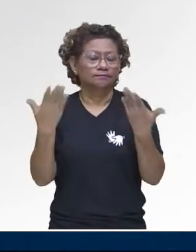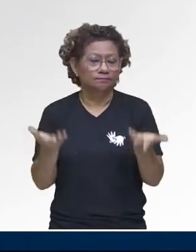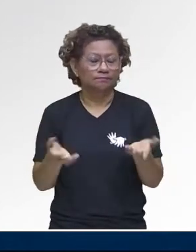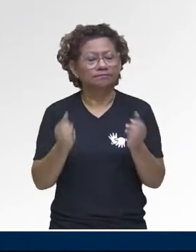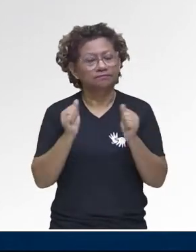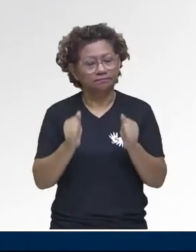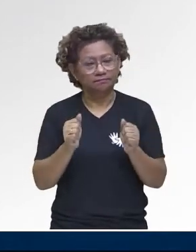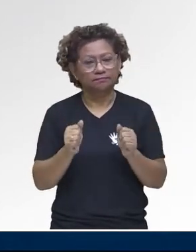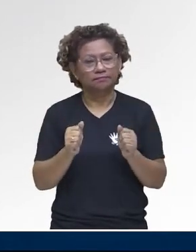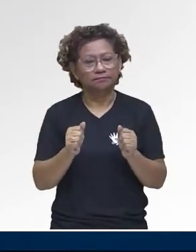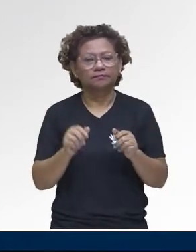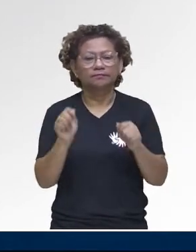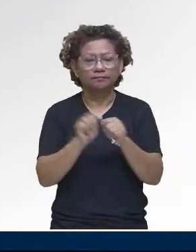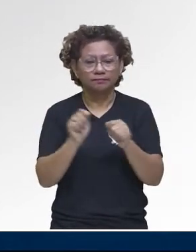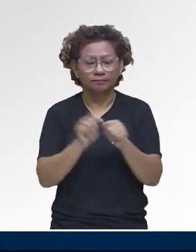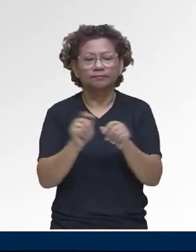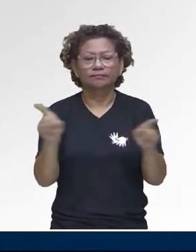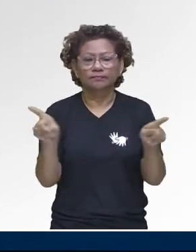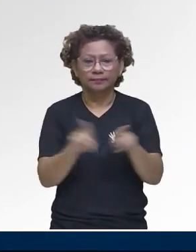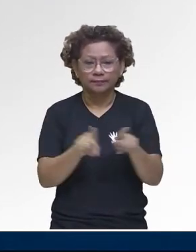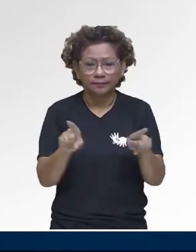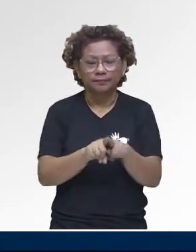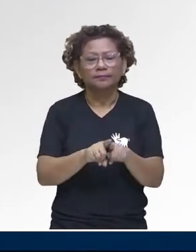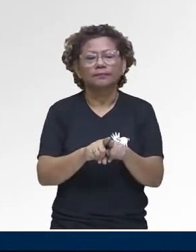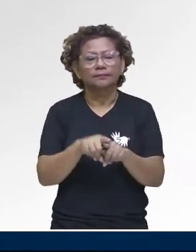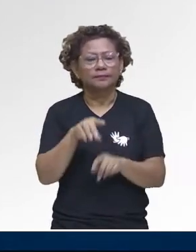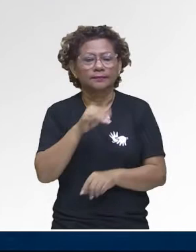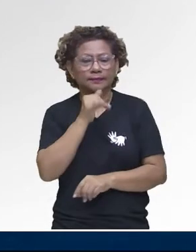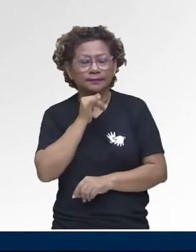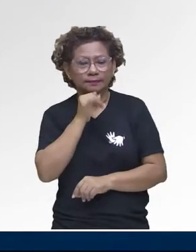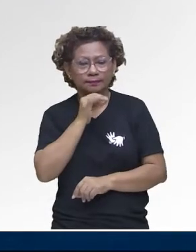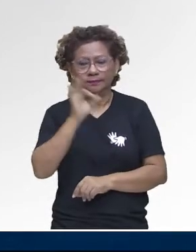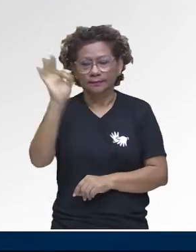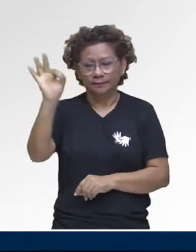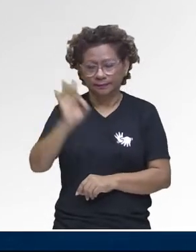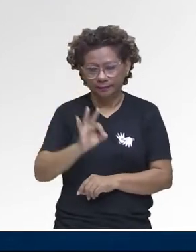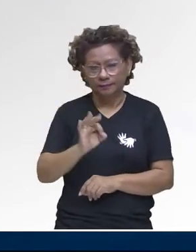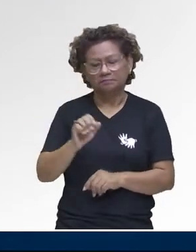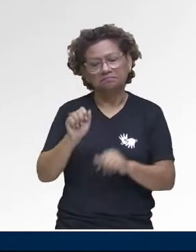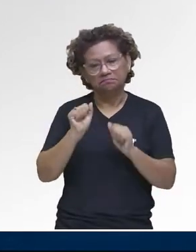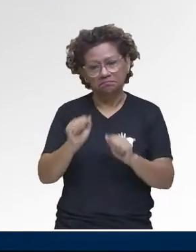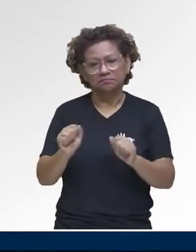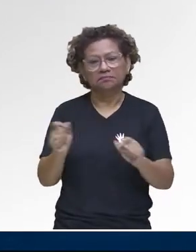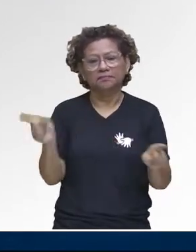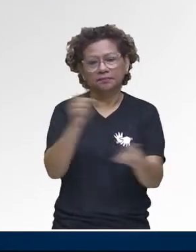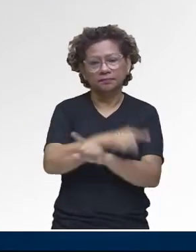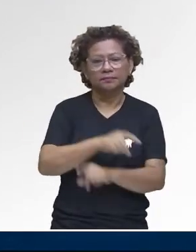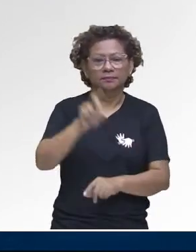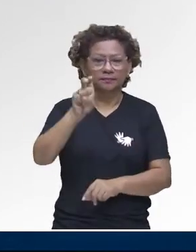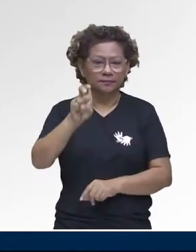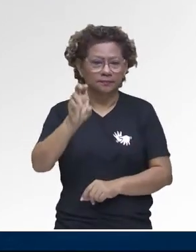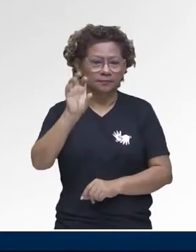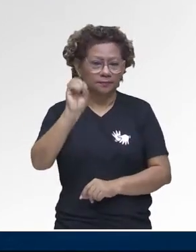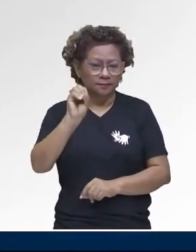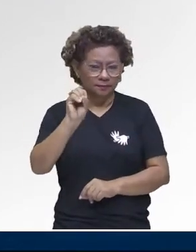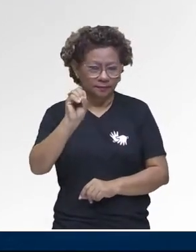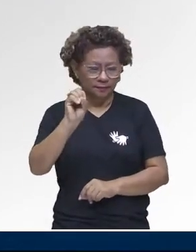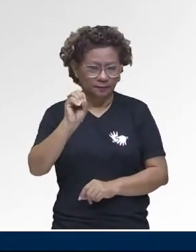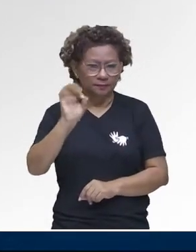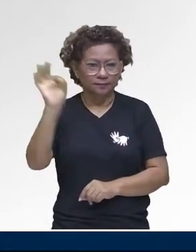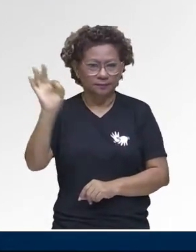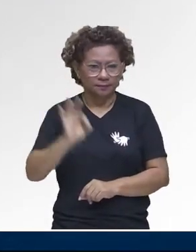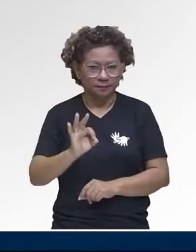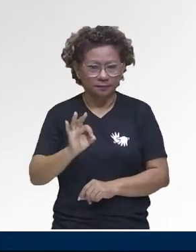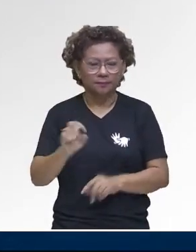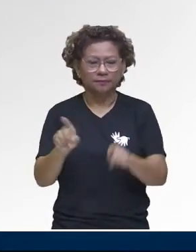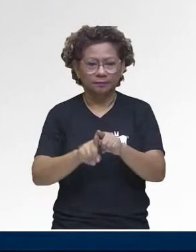contrário, a partir do valor da porcentagem, ou seja, 50% é o mesmo que escrever 1/2, assim